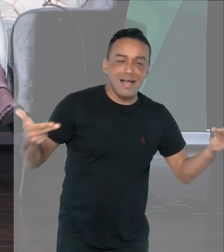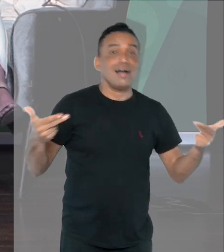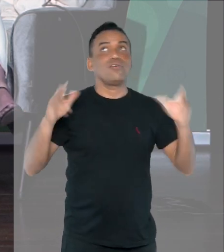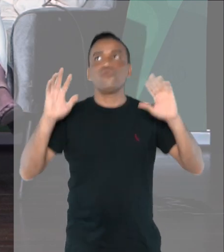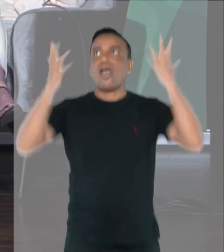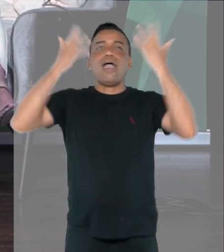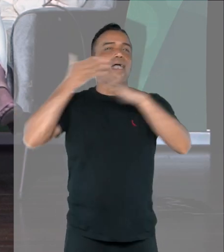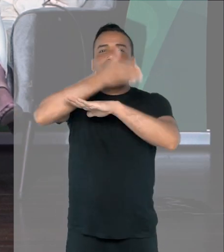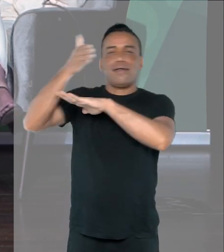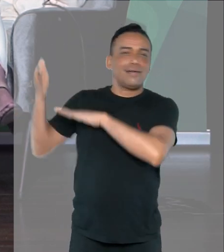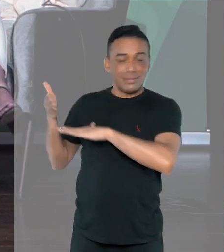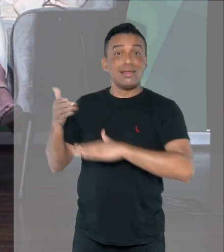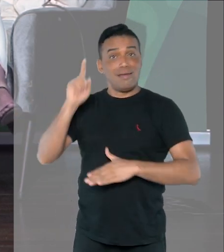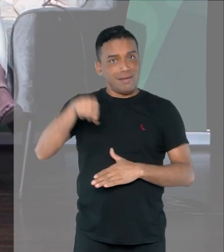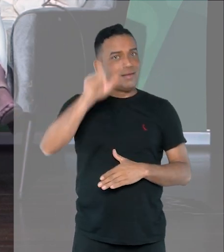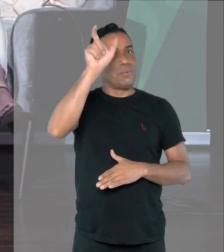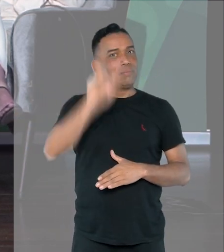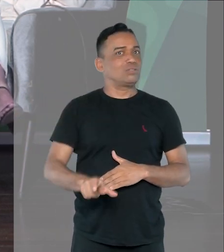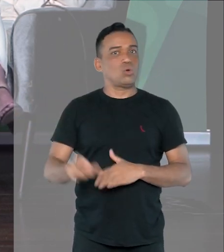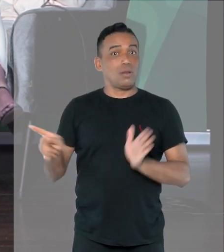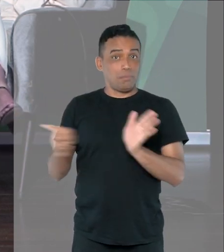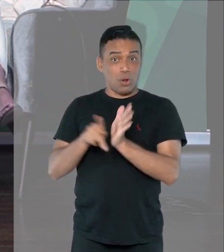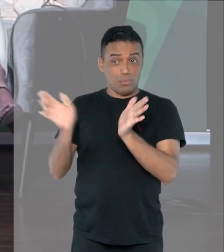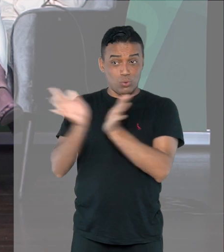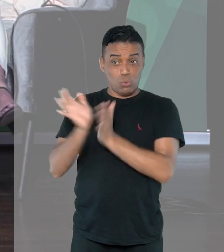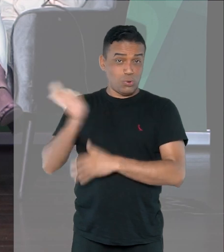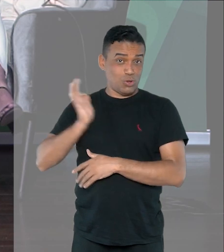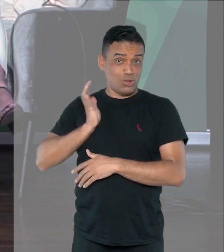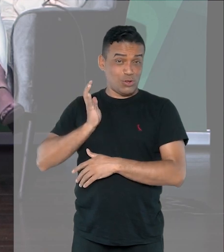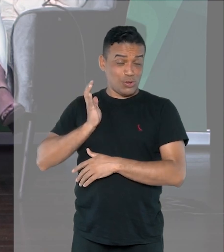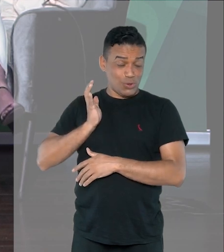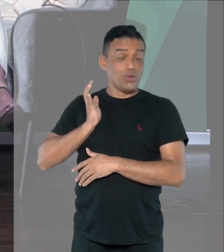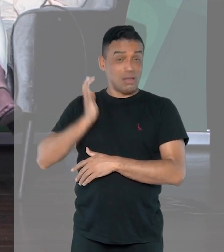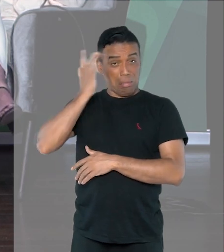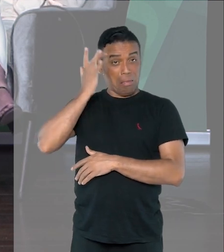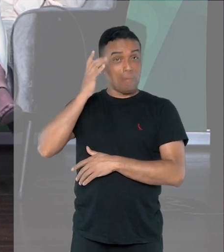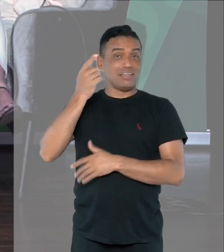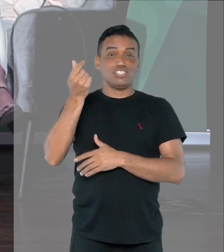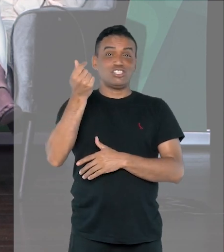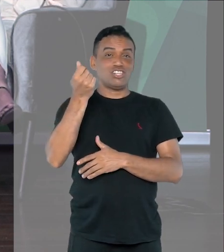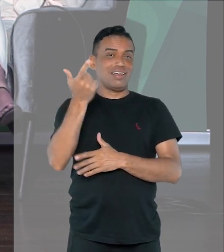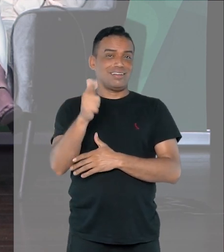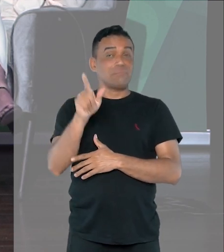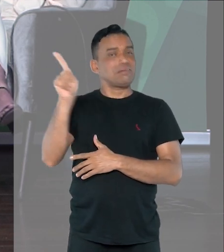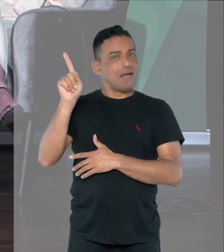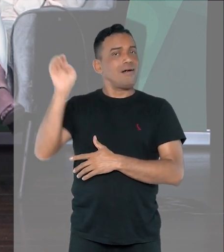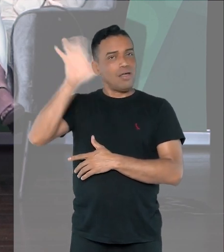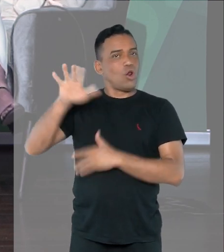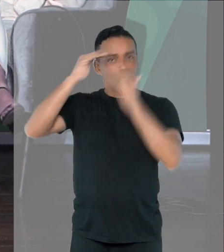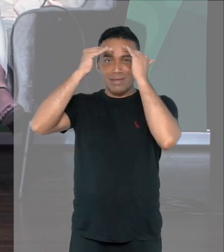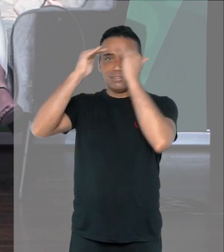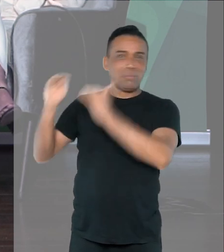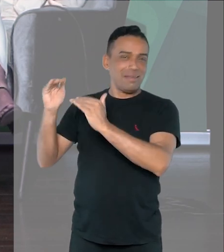realmente essa figurinha da alta sociedade, sem dinheiro, né? Mas o sangue na Europa vale muito, enfim,